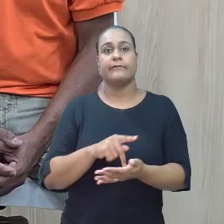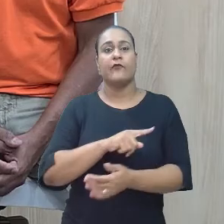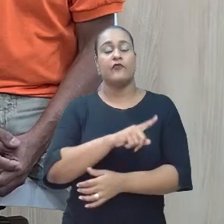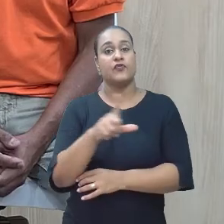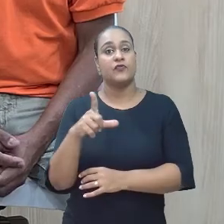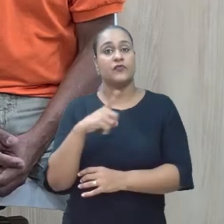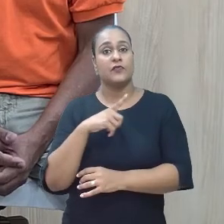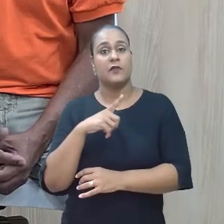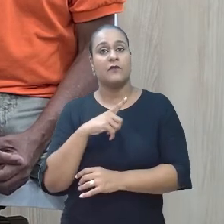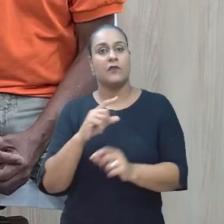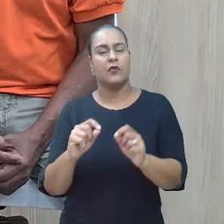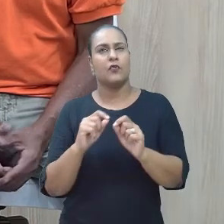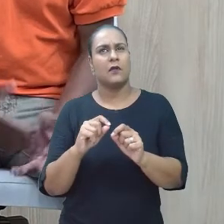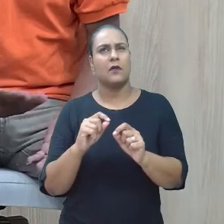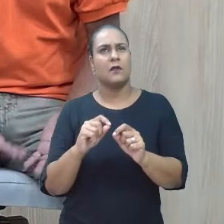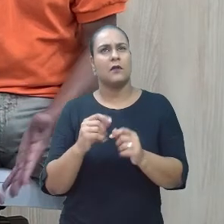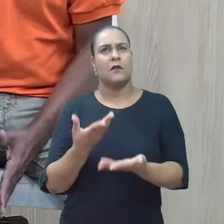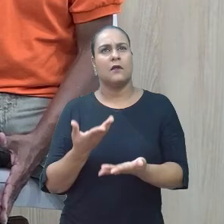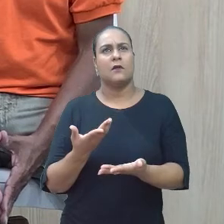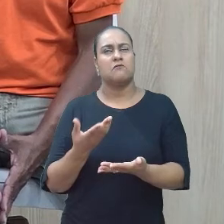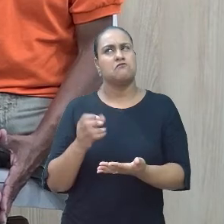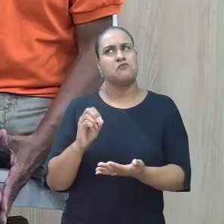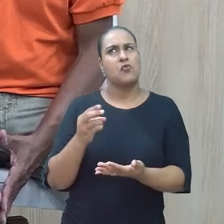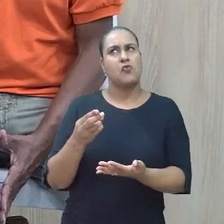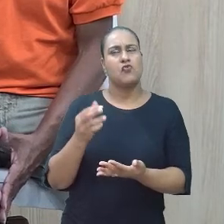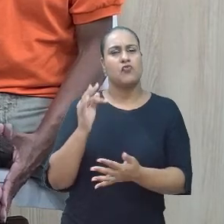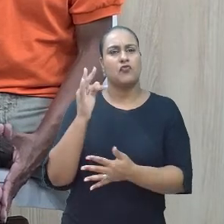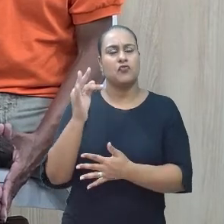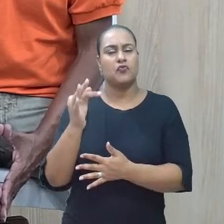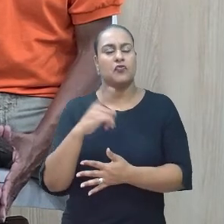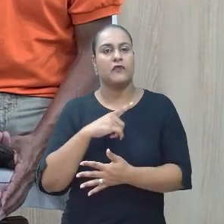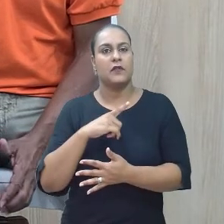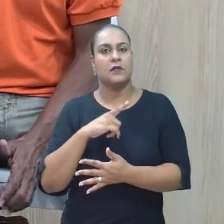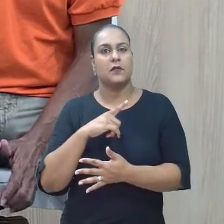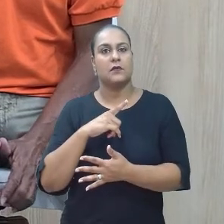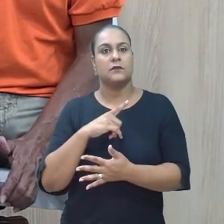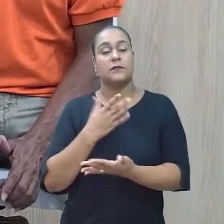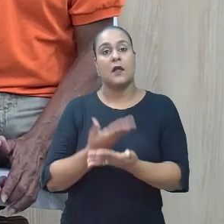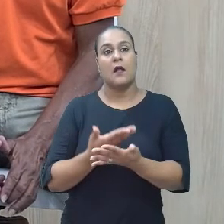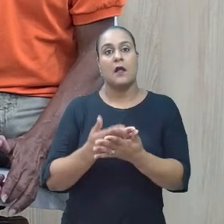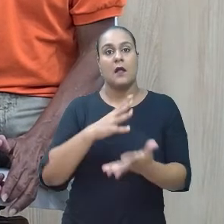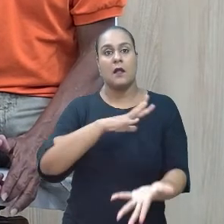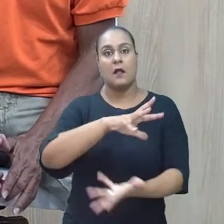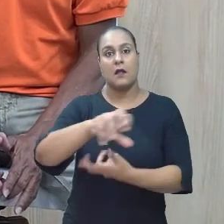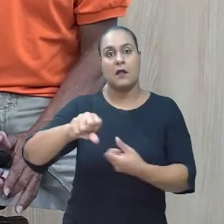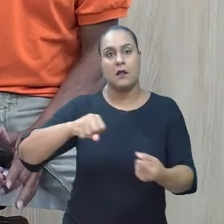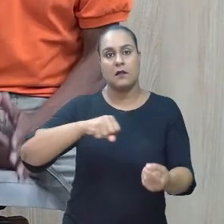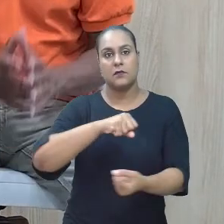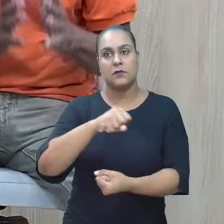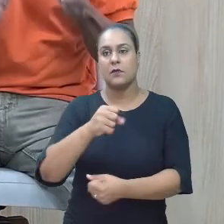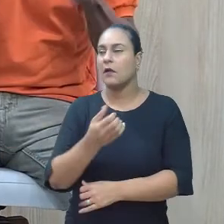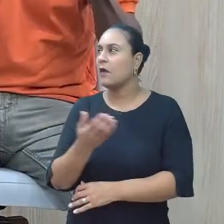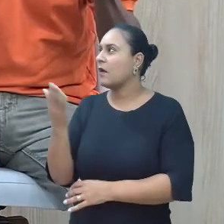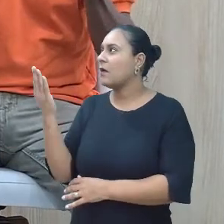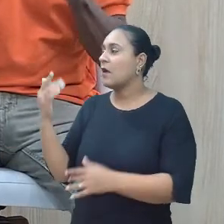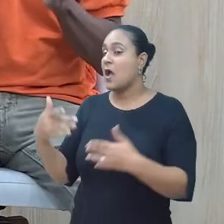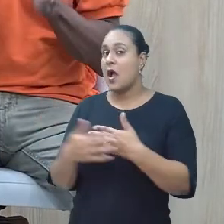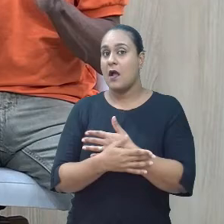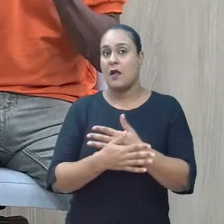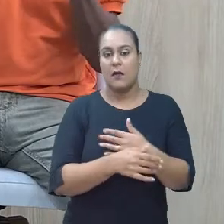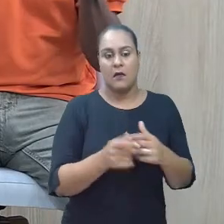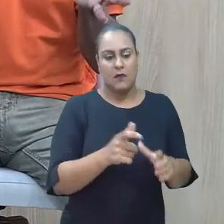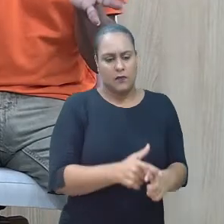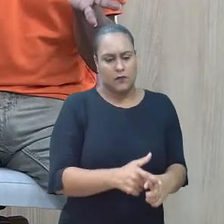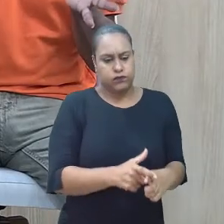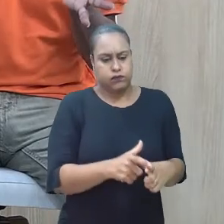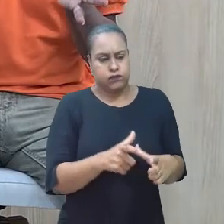tiveram, ou vão ter ainda, na aula de sustentabilidade, essa questão do zoneamento. As cidades crescem de formas